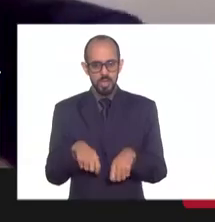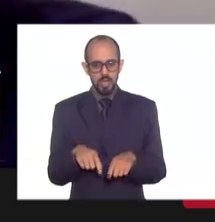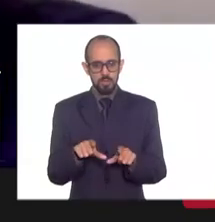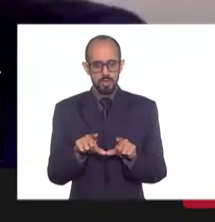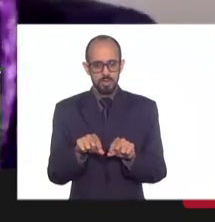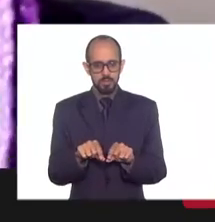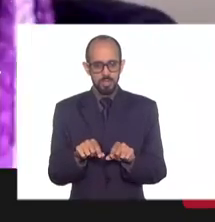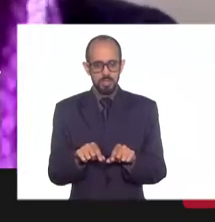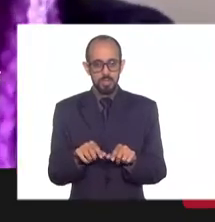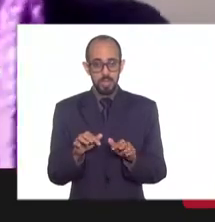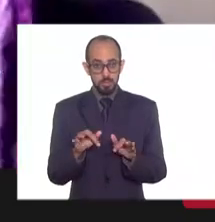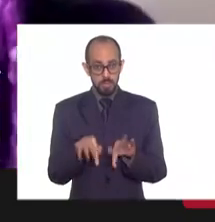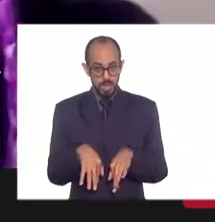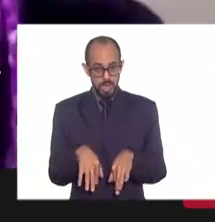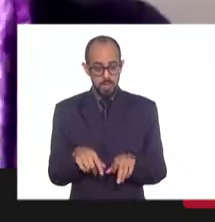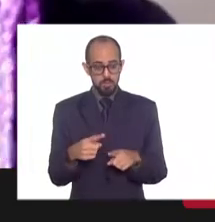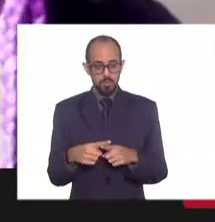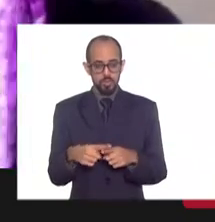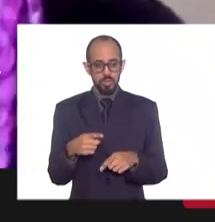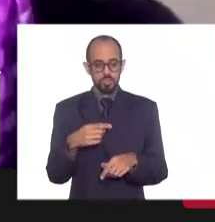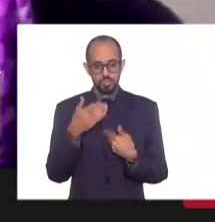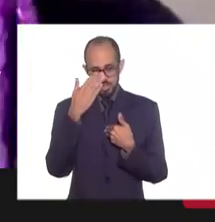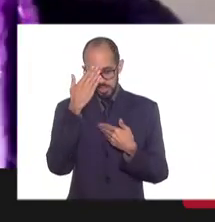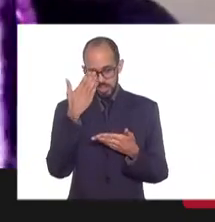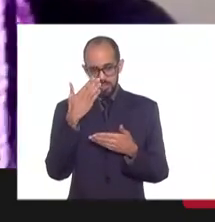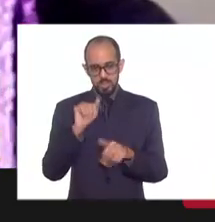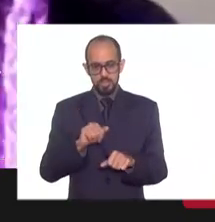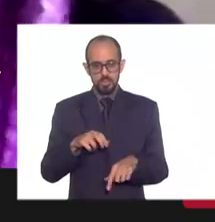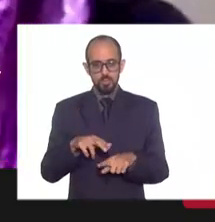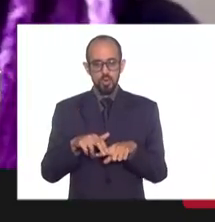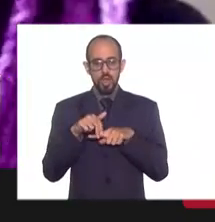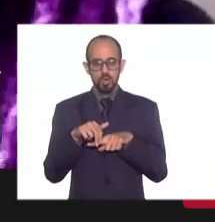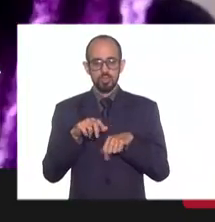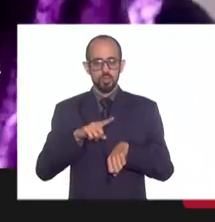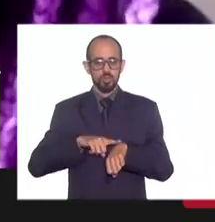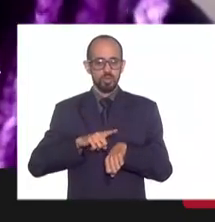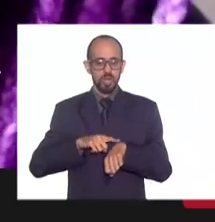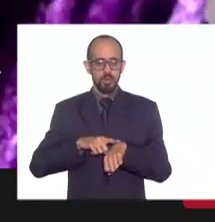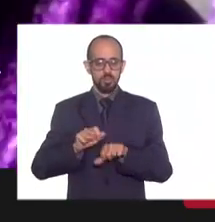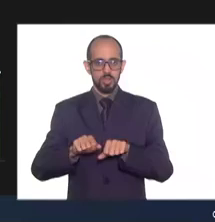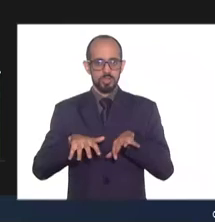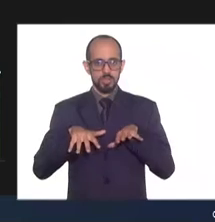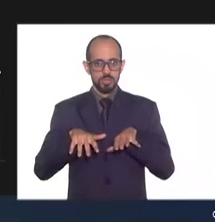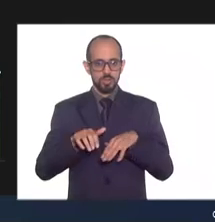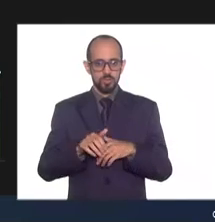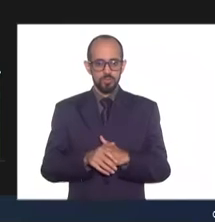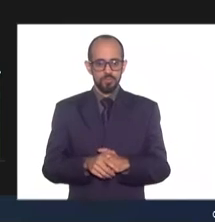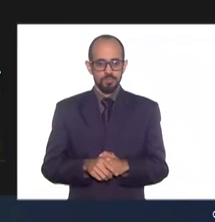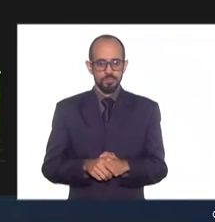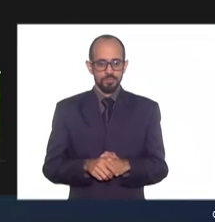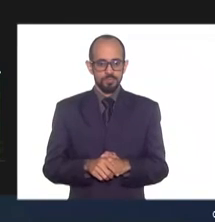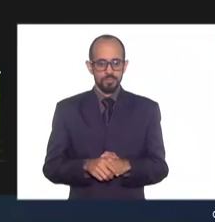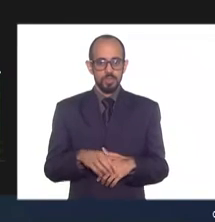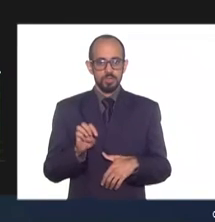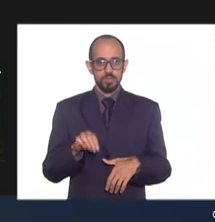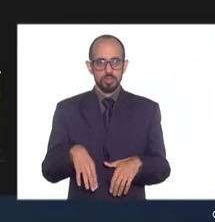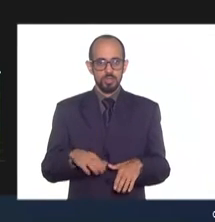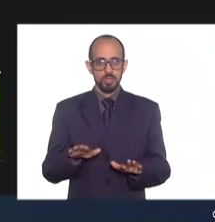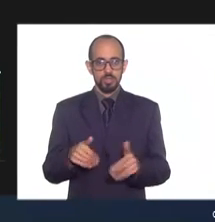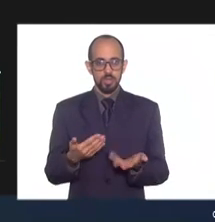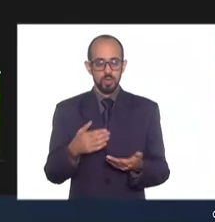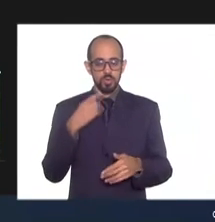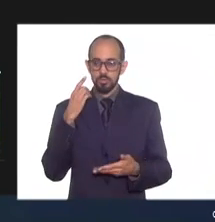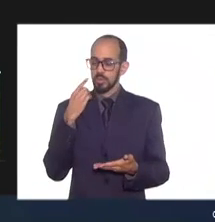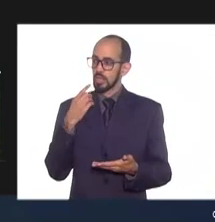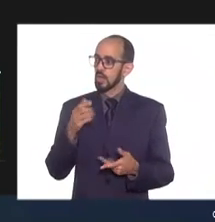menos a gente agradece aqui por conta do tempo mesmo da sessão sim sim deputada bom